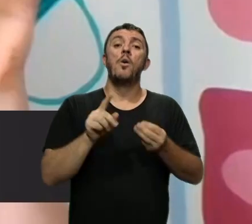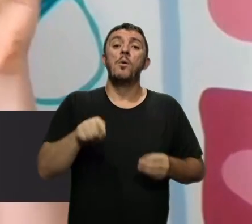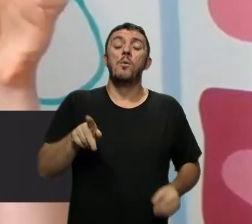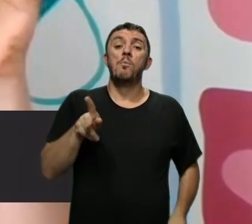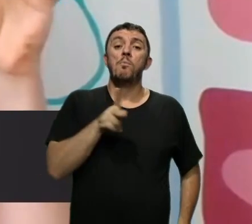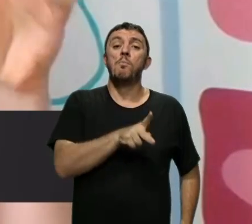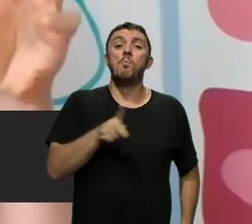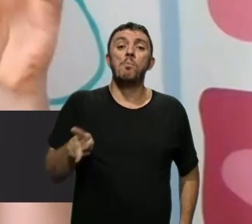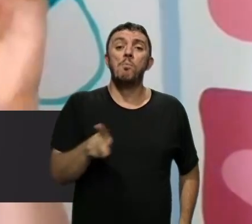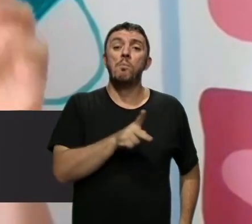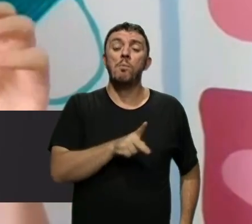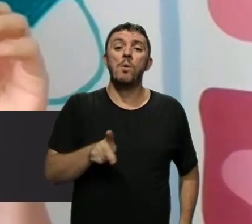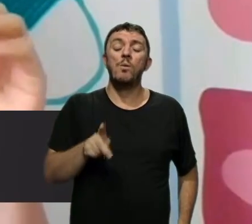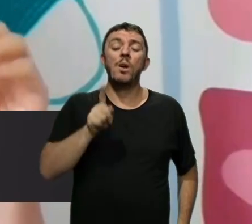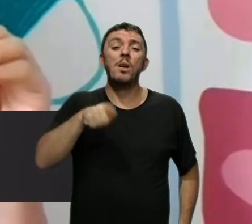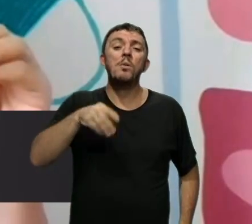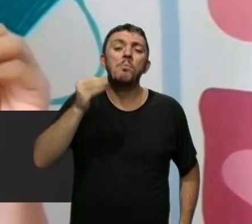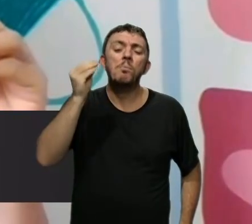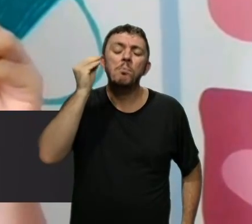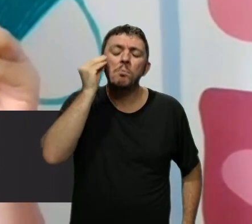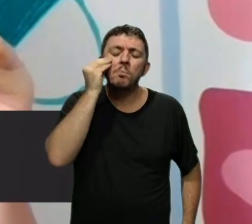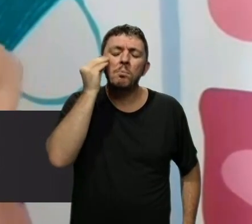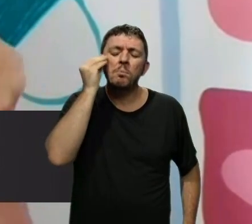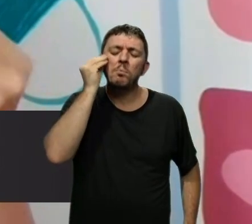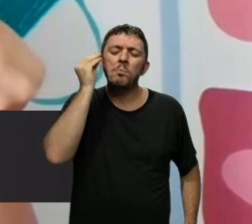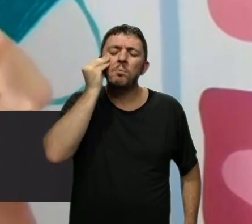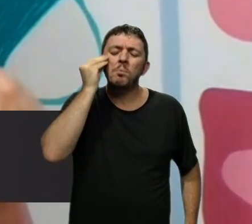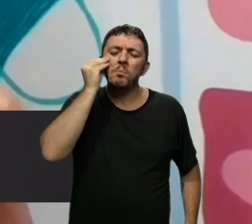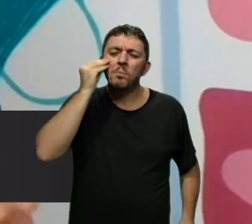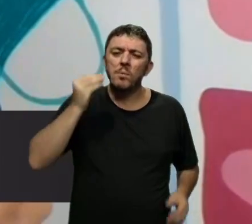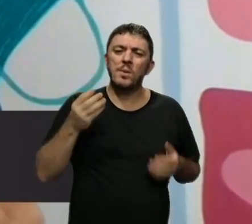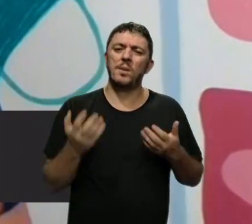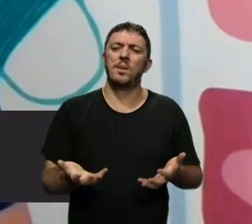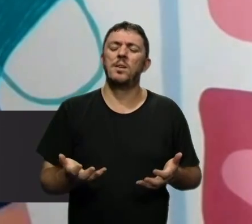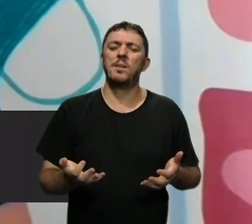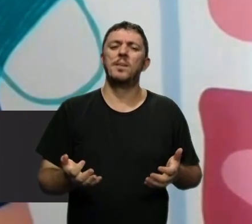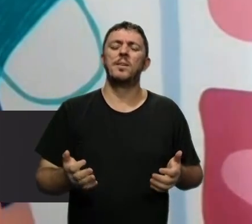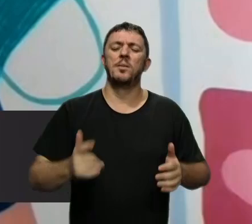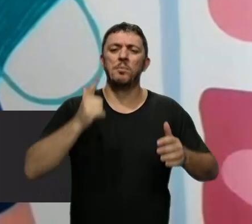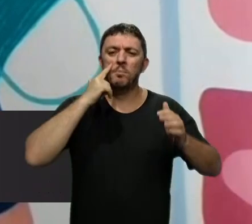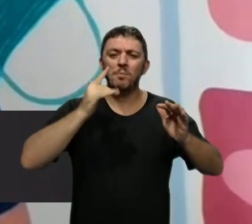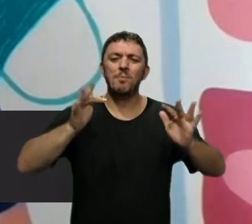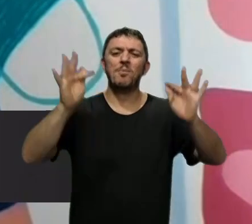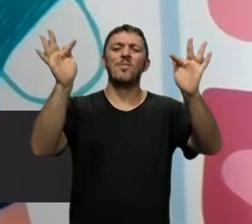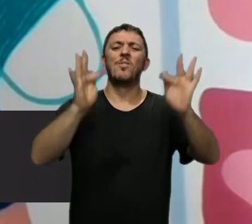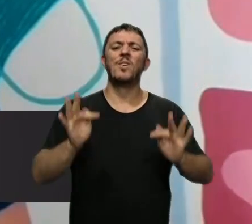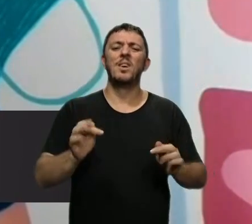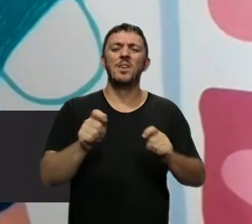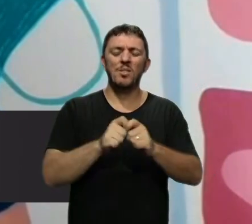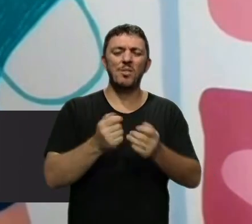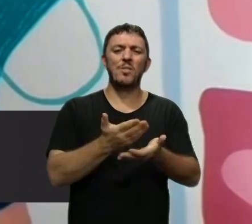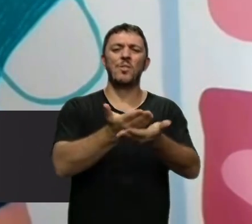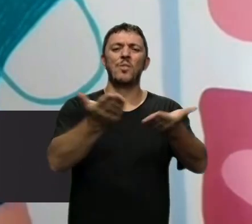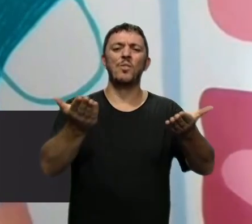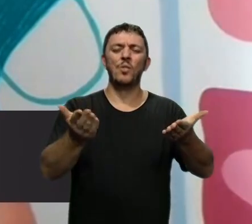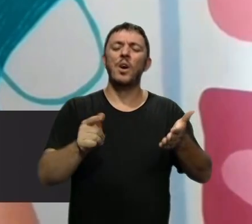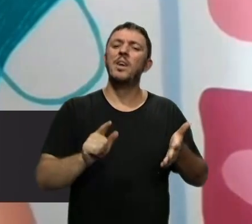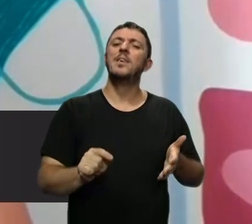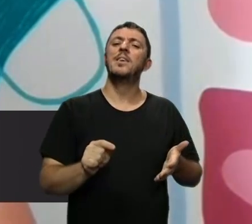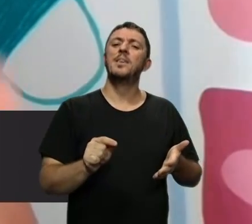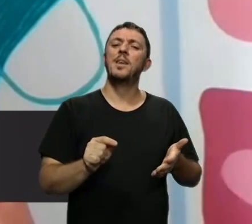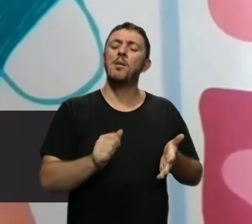essa professora está experimentando isso? É, eu fico muito feliz de saber que vocês estão realizando uma atividade como